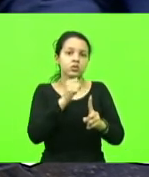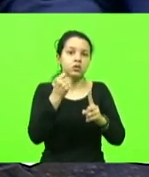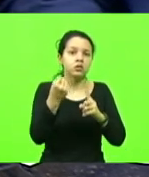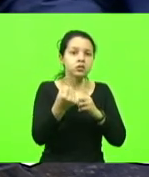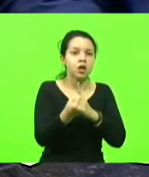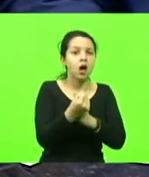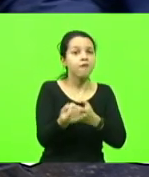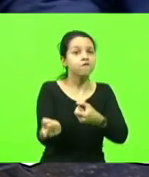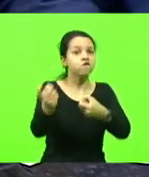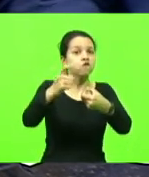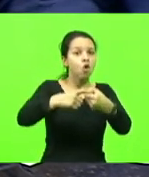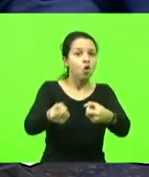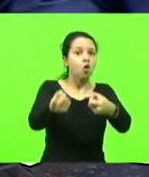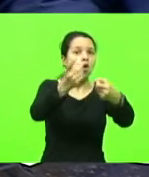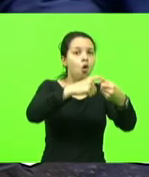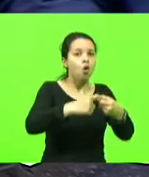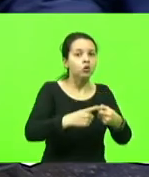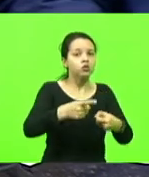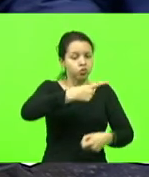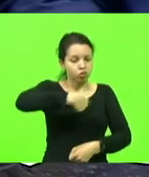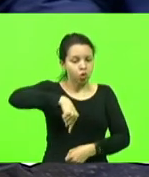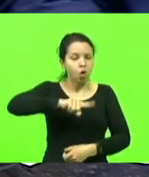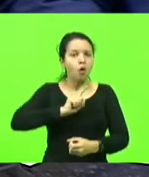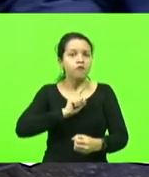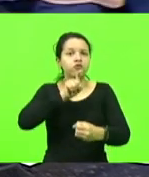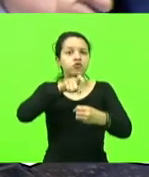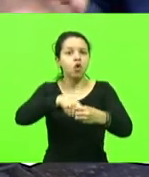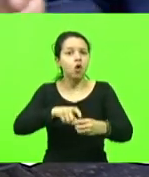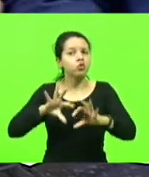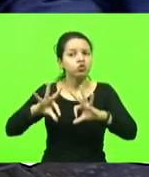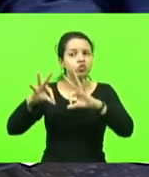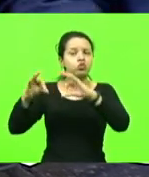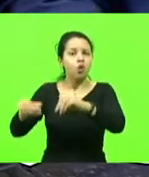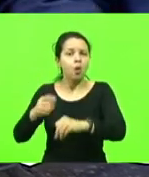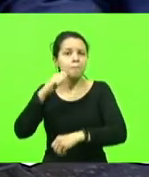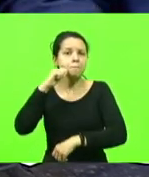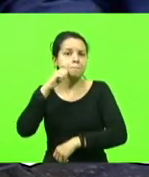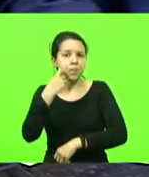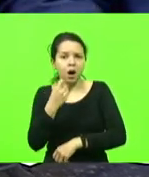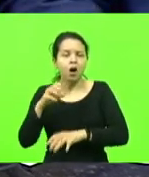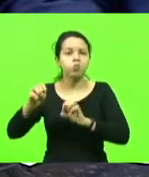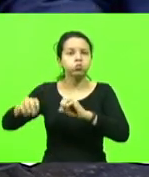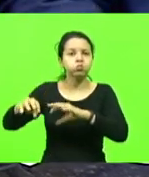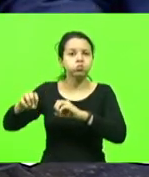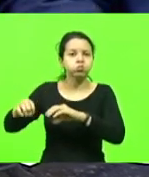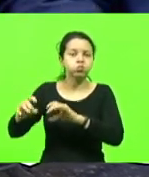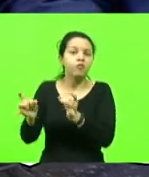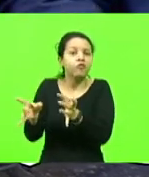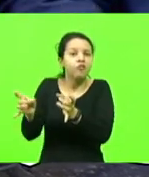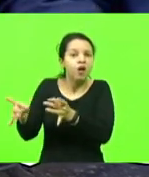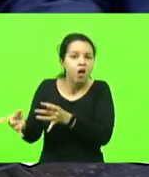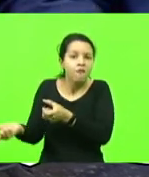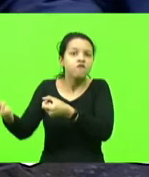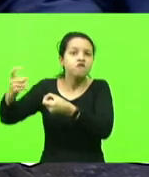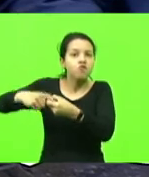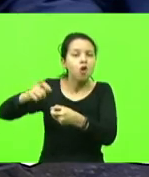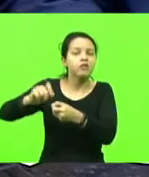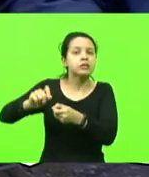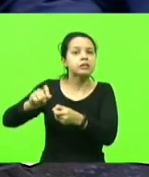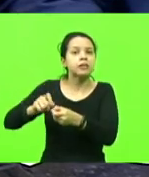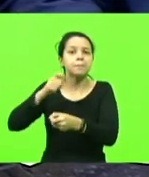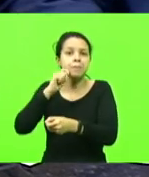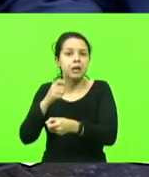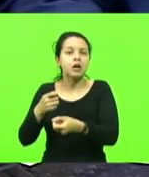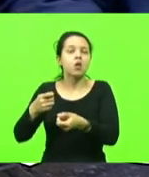nós retornamos, todos retornaram, o padeiro está fazendo o pão, o caixa de supermercado está atendendo no